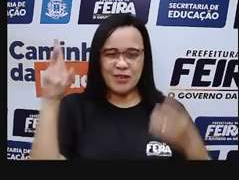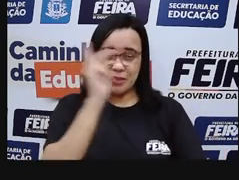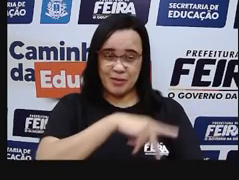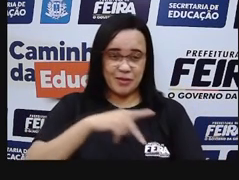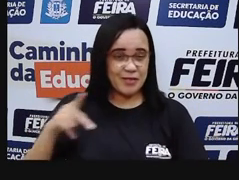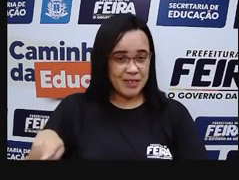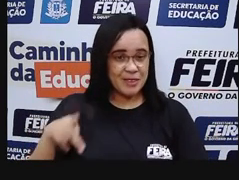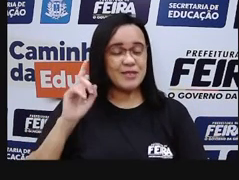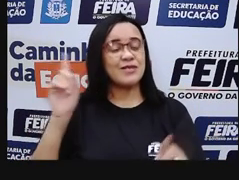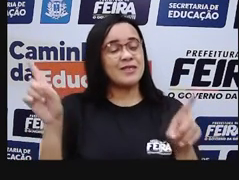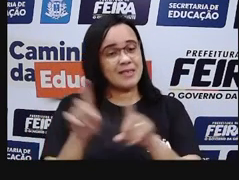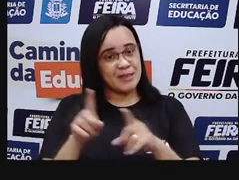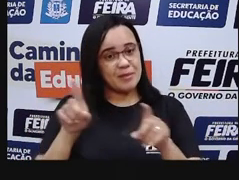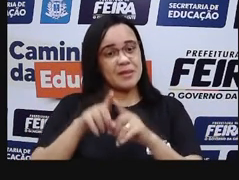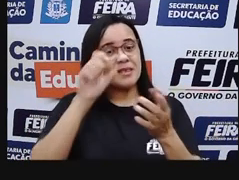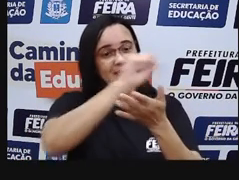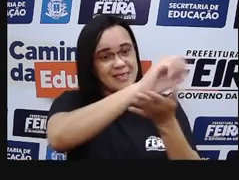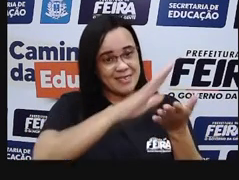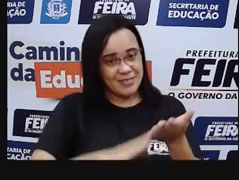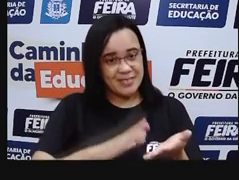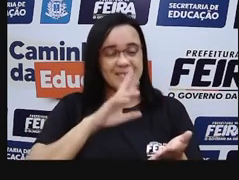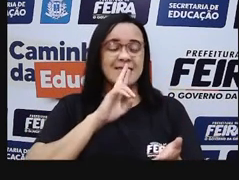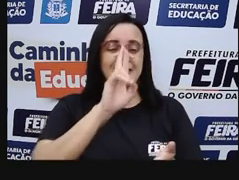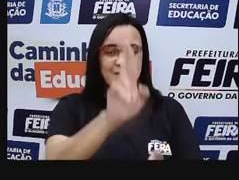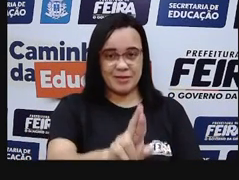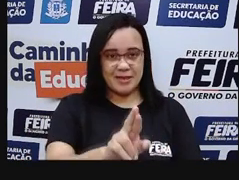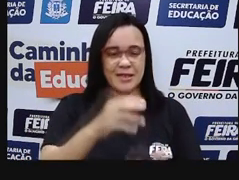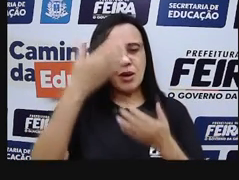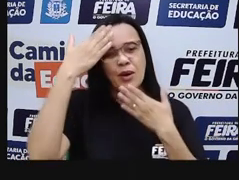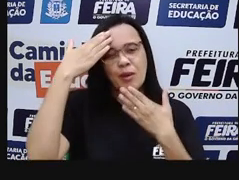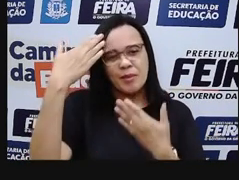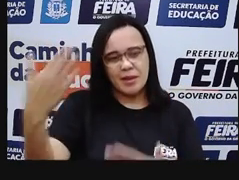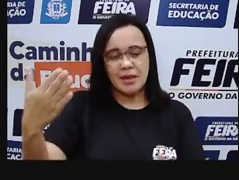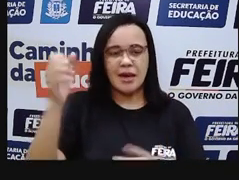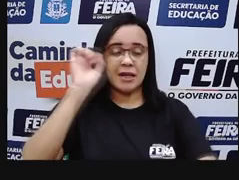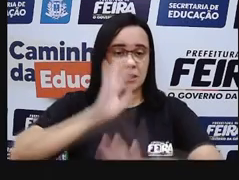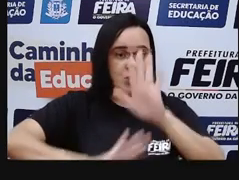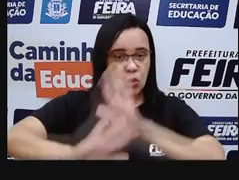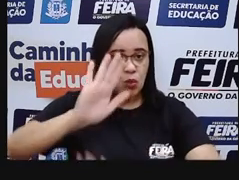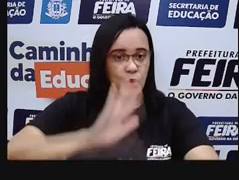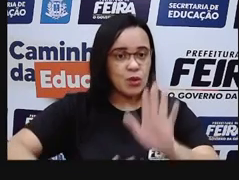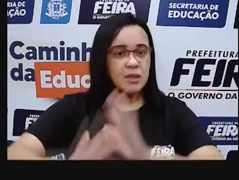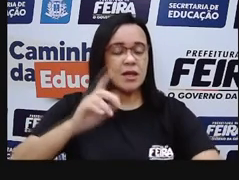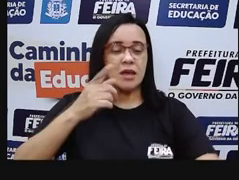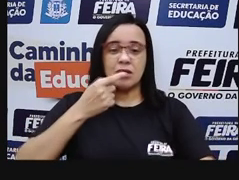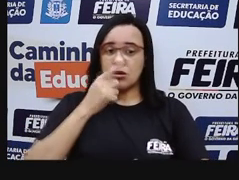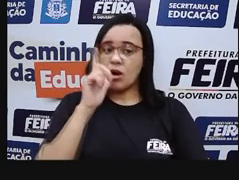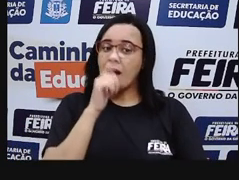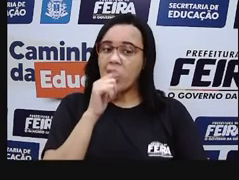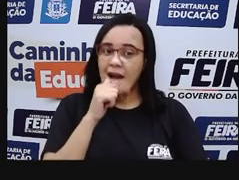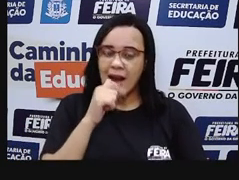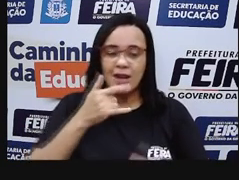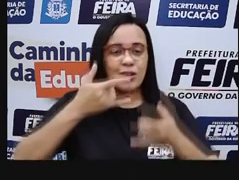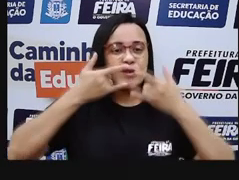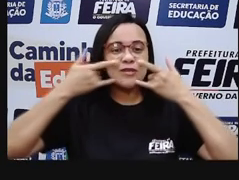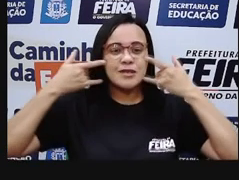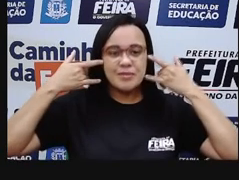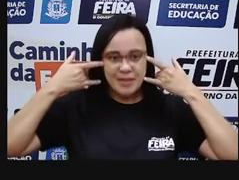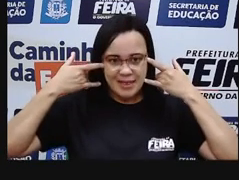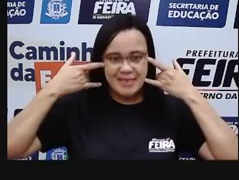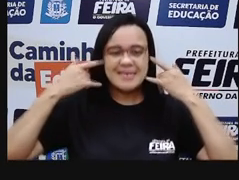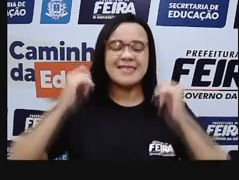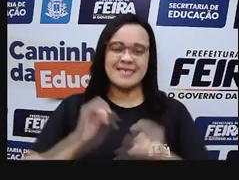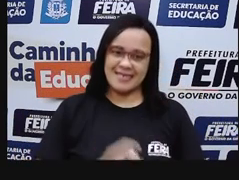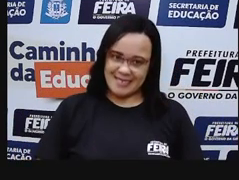e fazer as atividades bom obrigada se cuide e da água use máscara